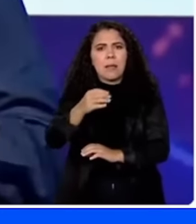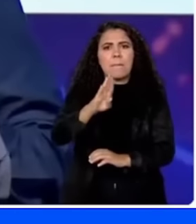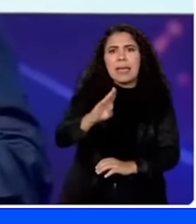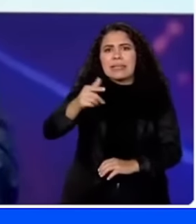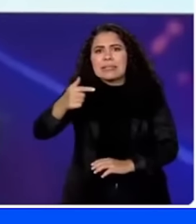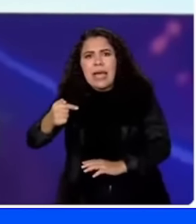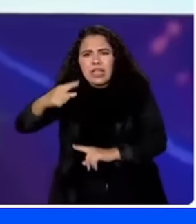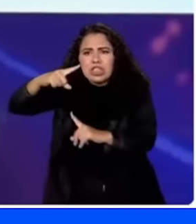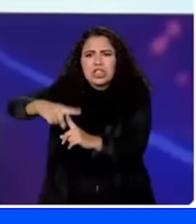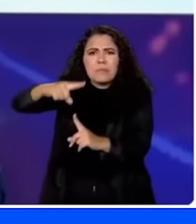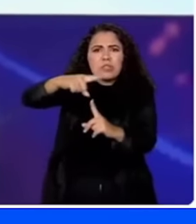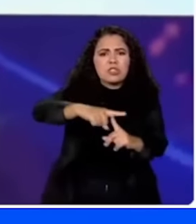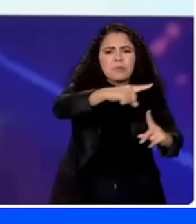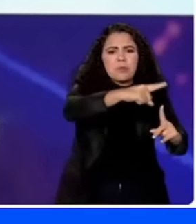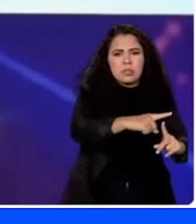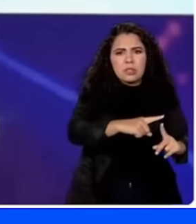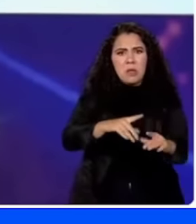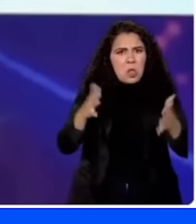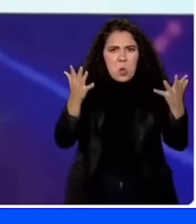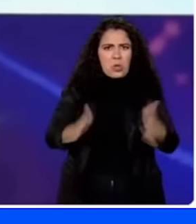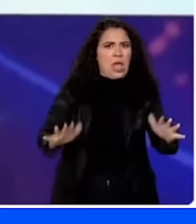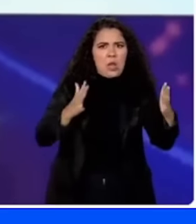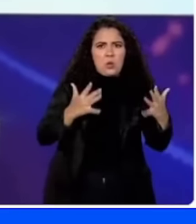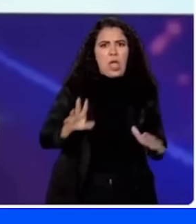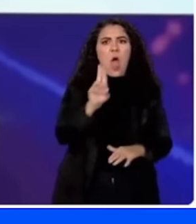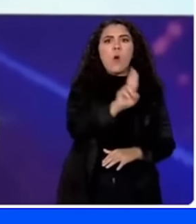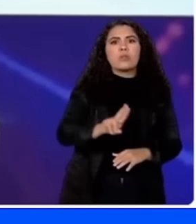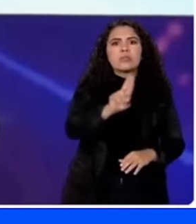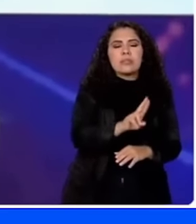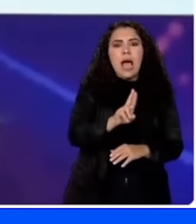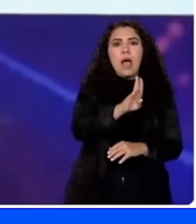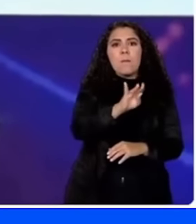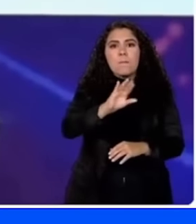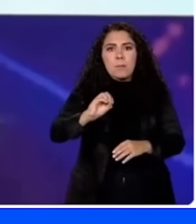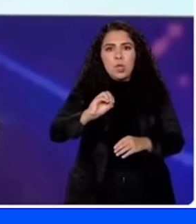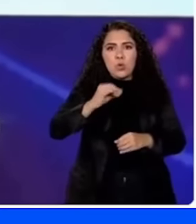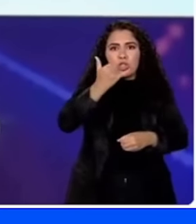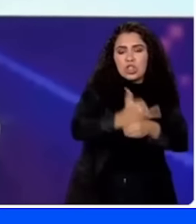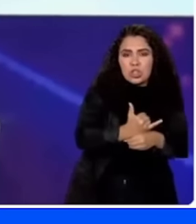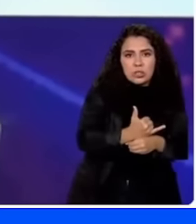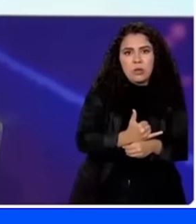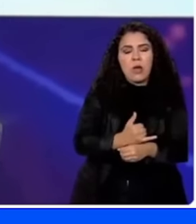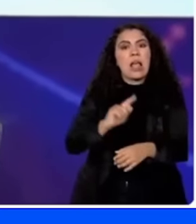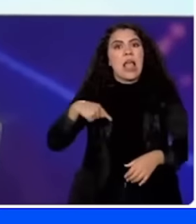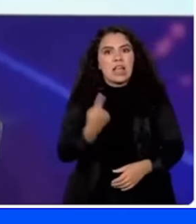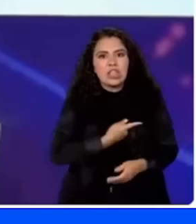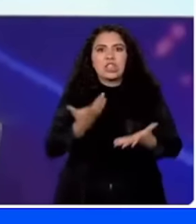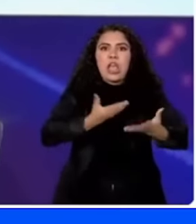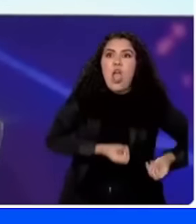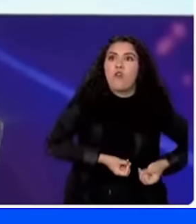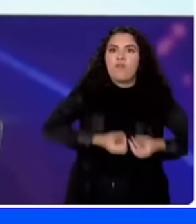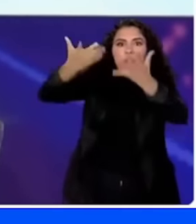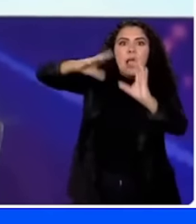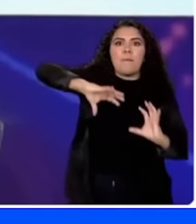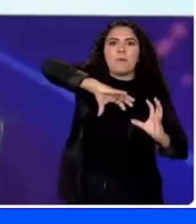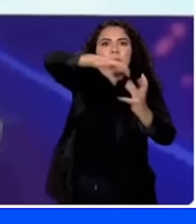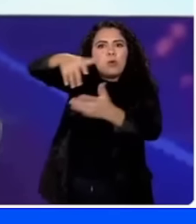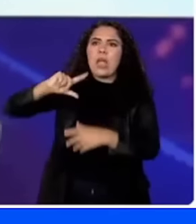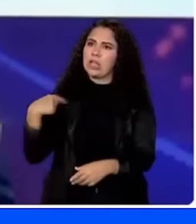sempre uma confusão para não utilizar o biodiesel. E a gente ofertando ao mundo, a gente tem condições de